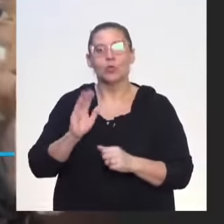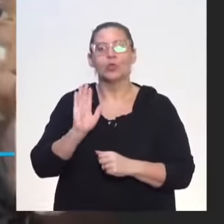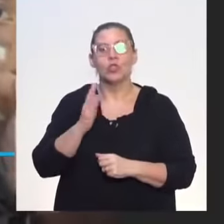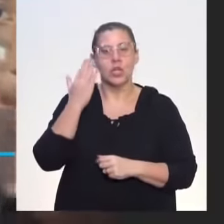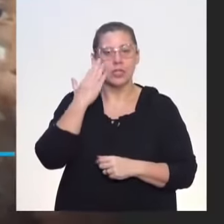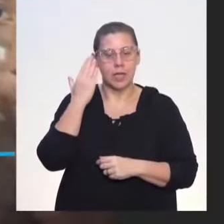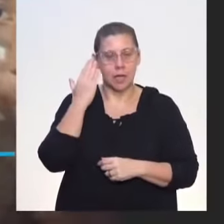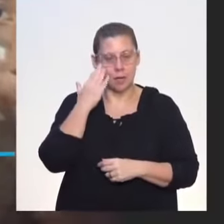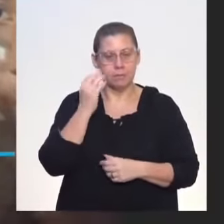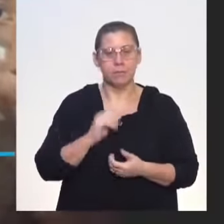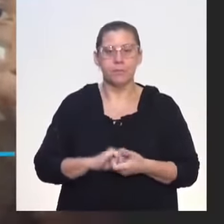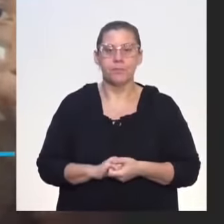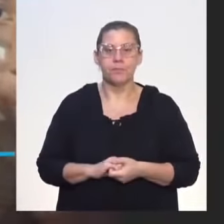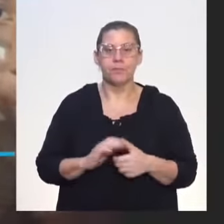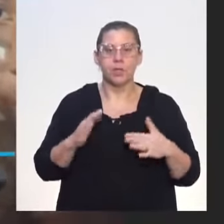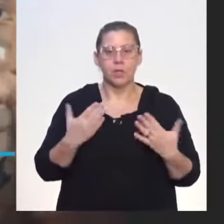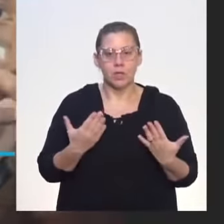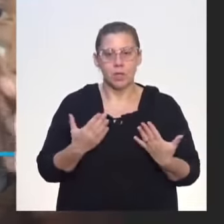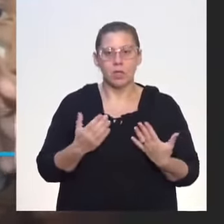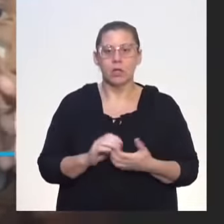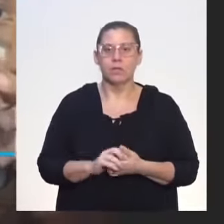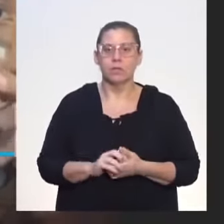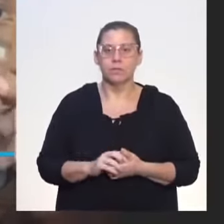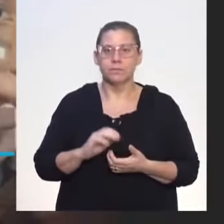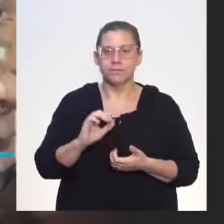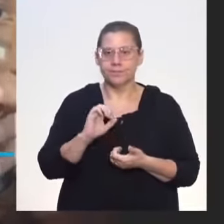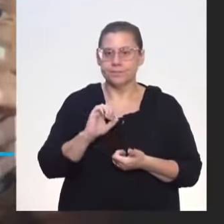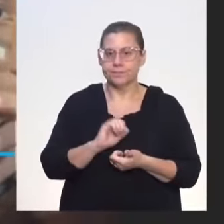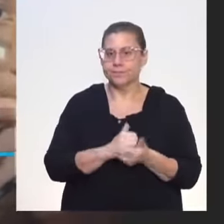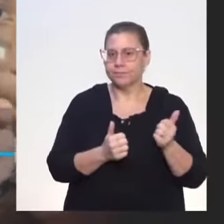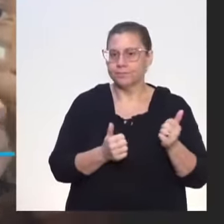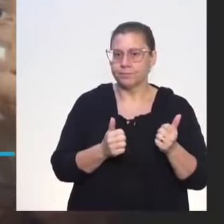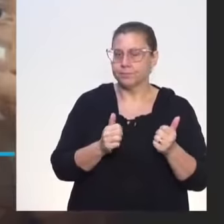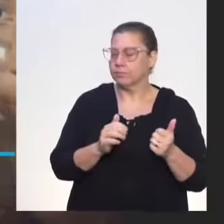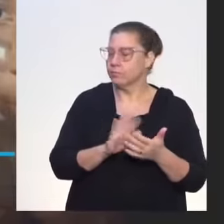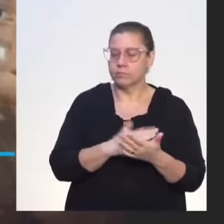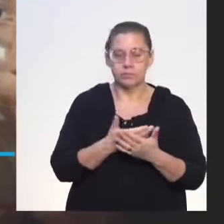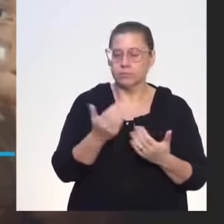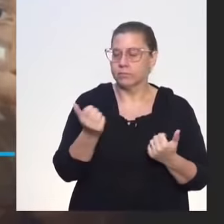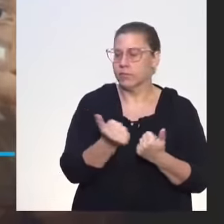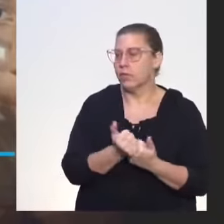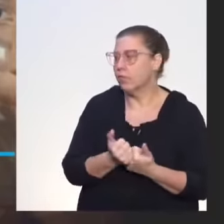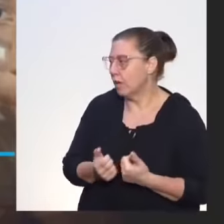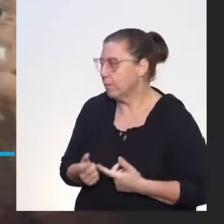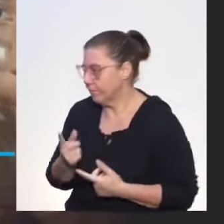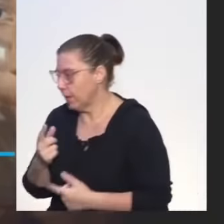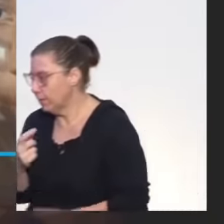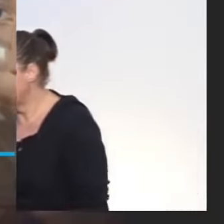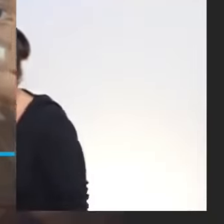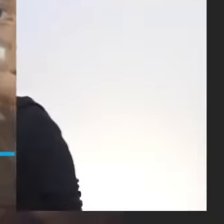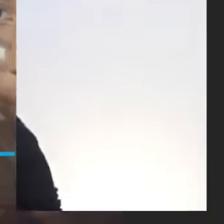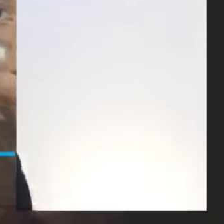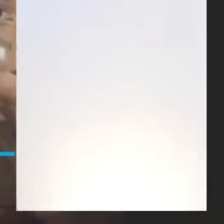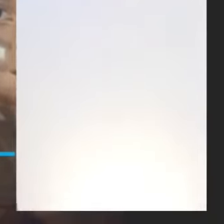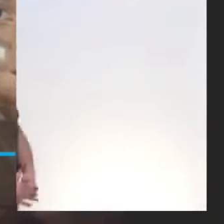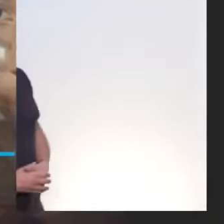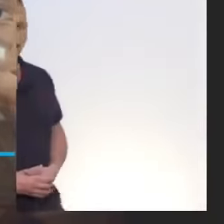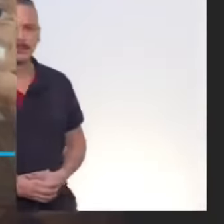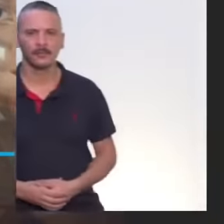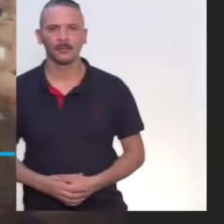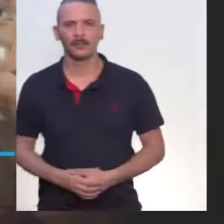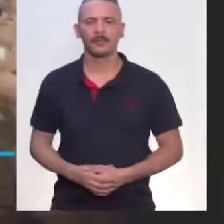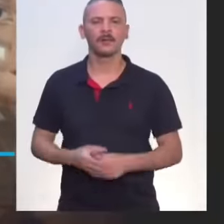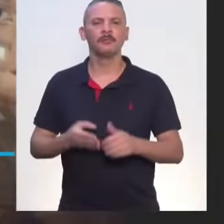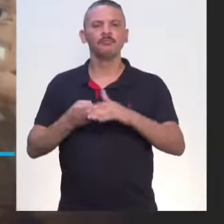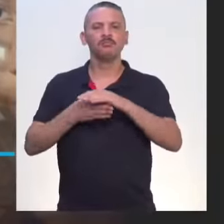novas. Então, cabe aos avós contar a história. E o que significa isso? Significa